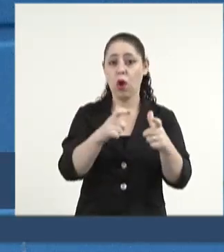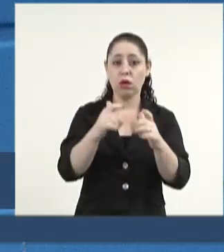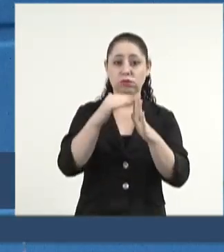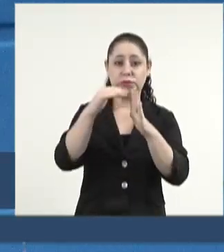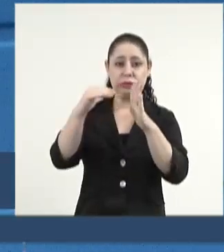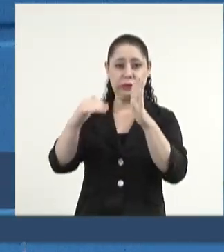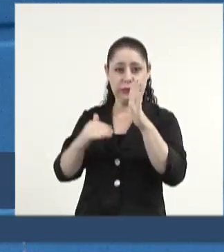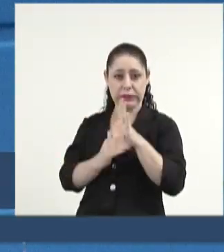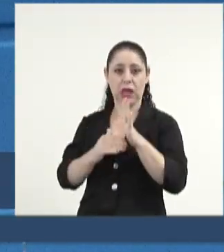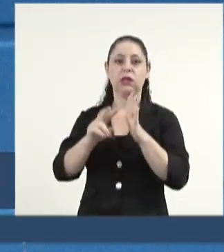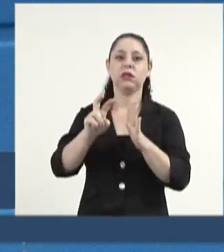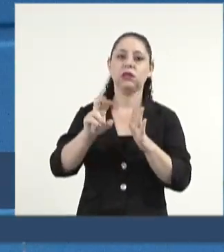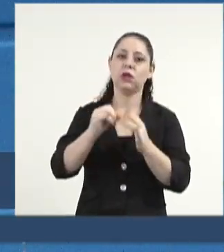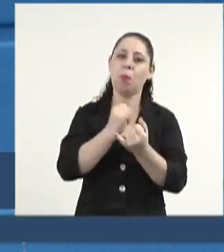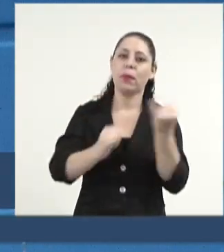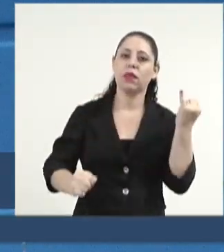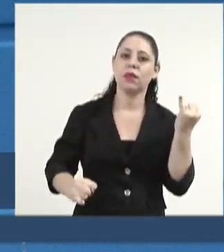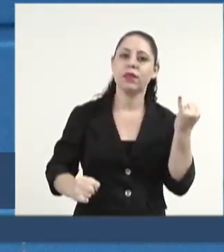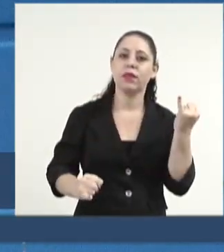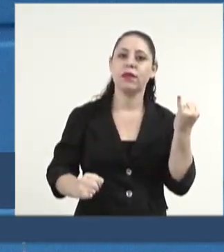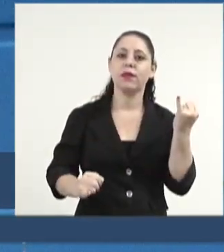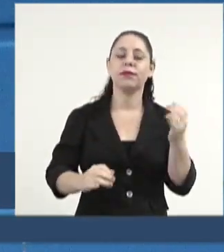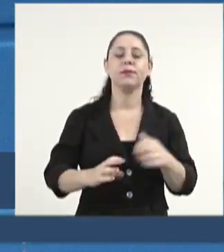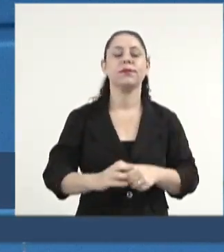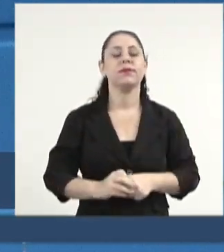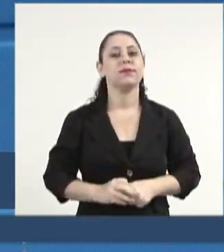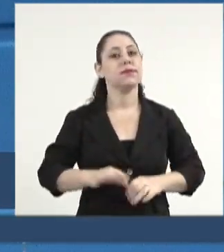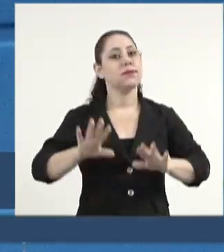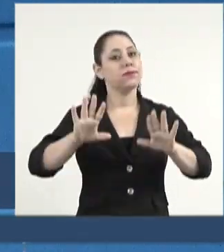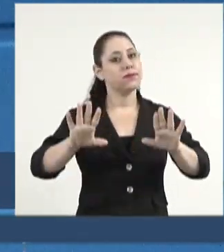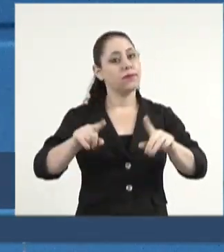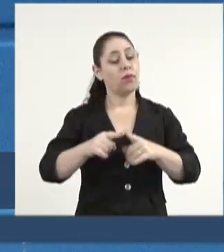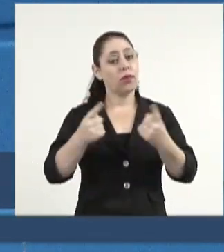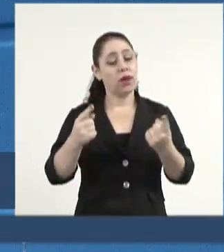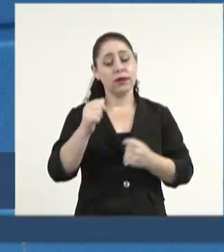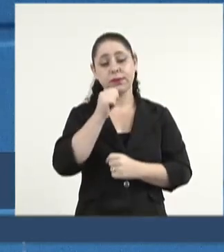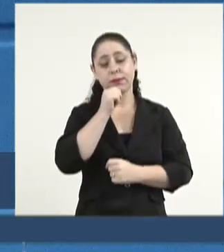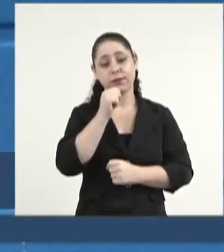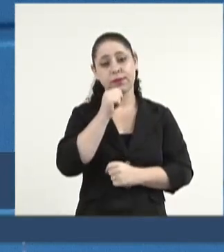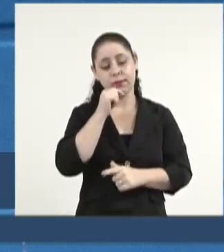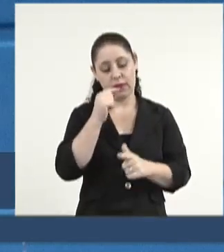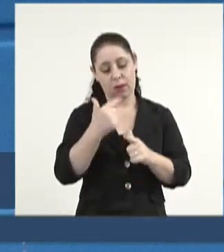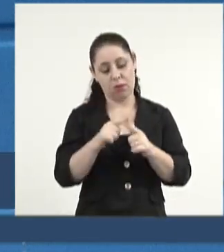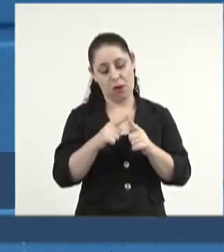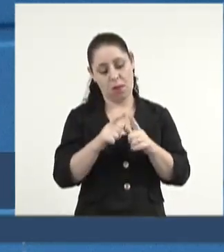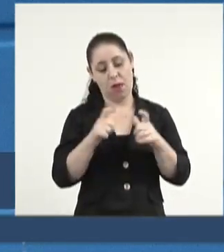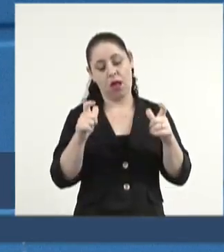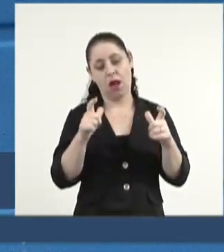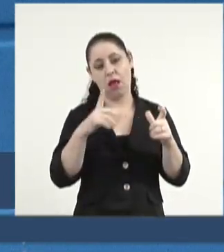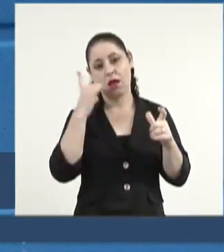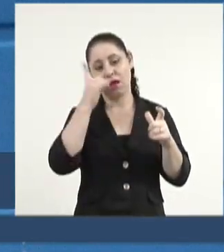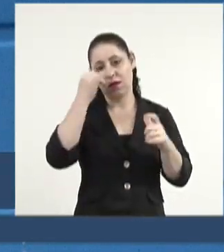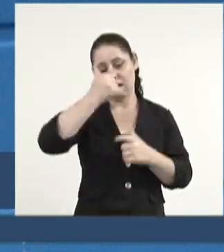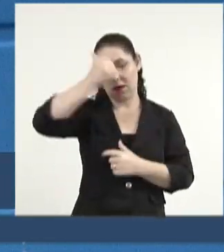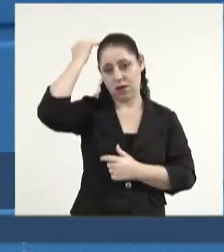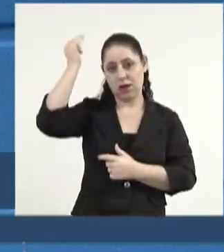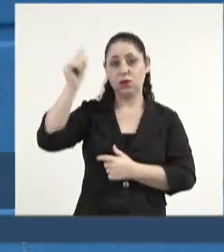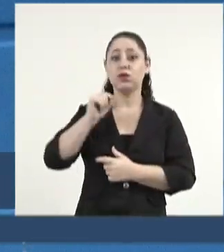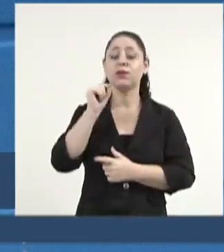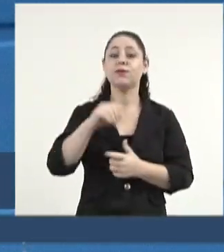caiu 50%. Tá? Bom, mas ainda assim o maior problema, deputado Júnior, não